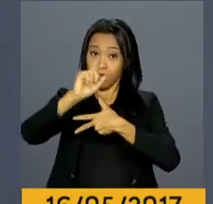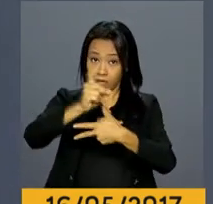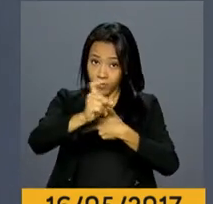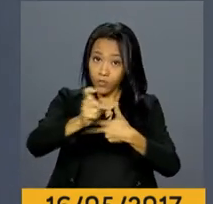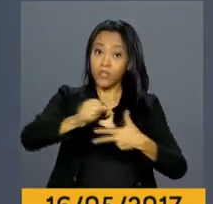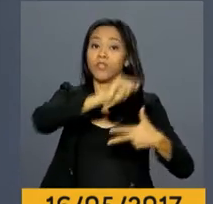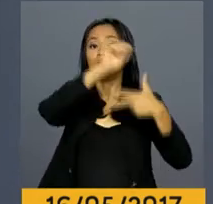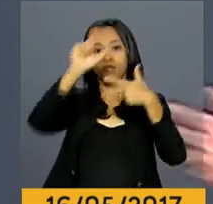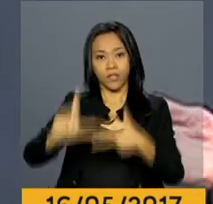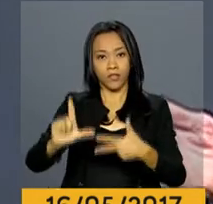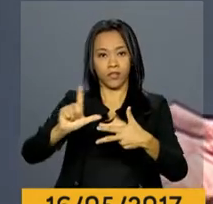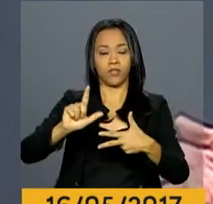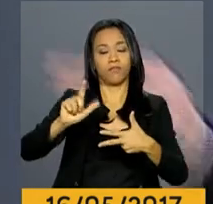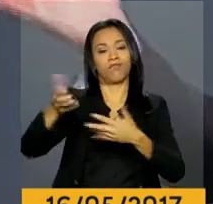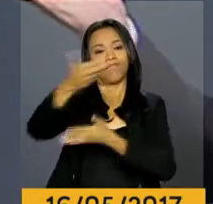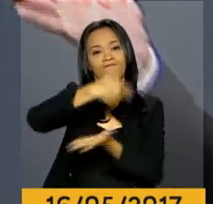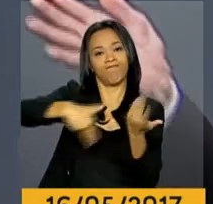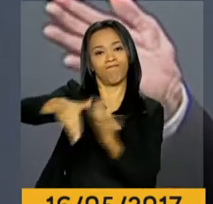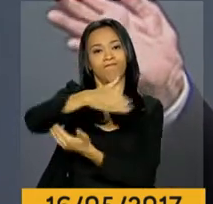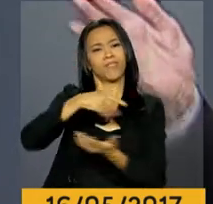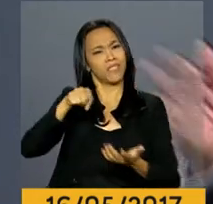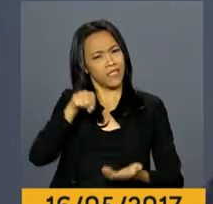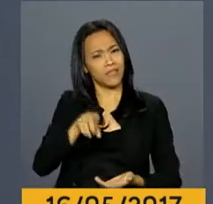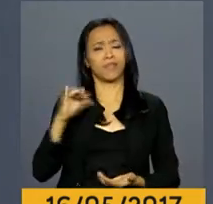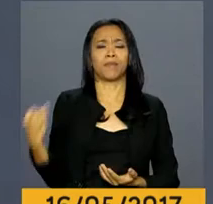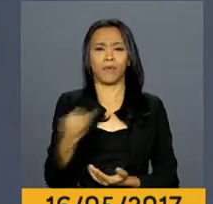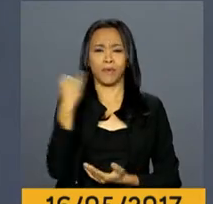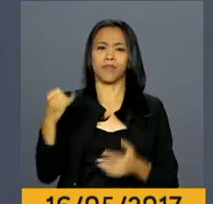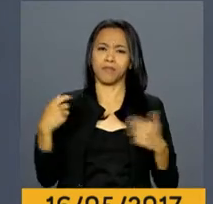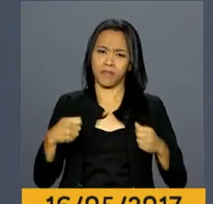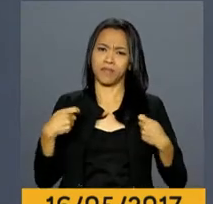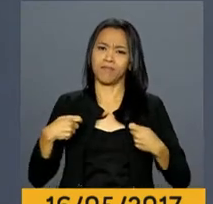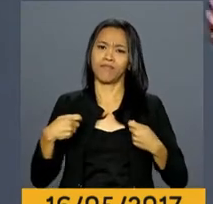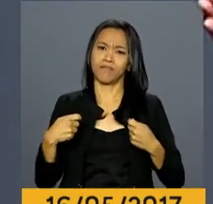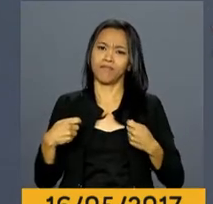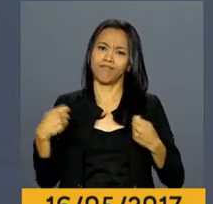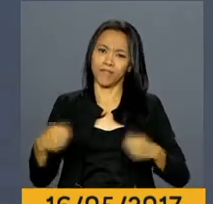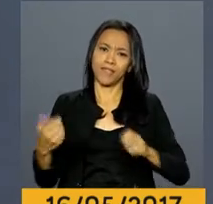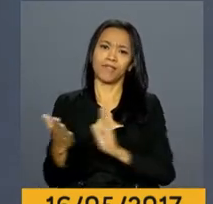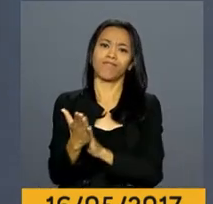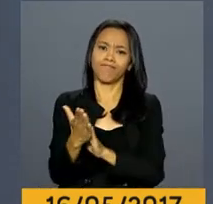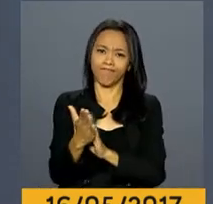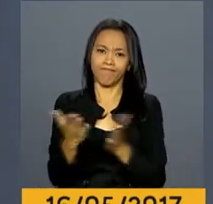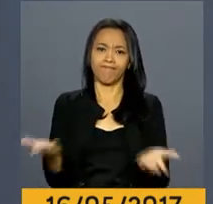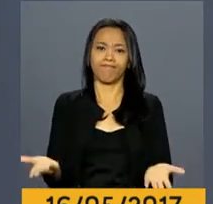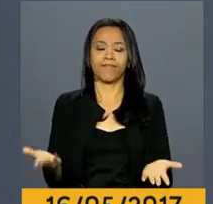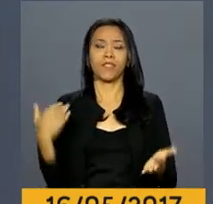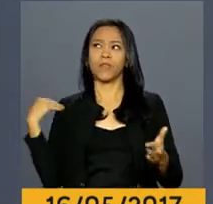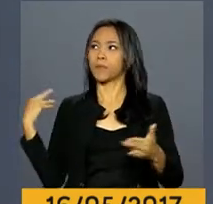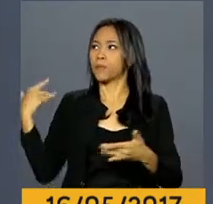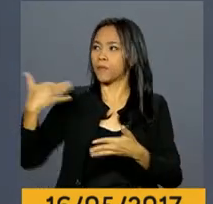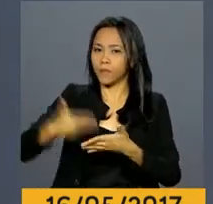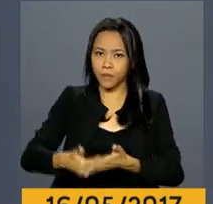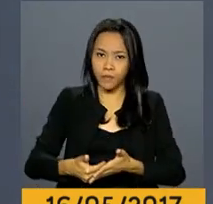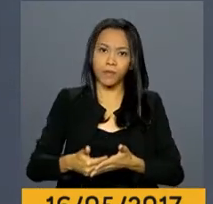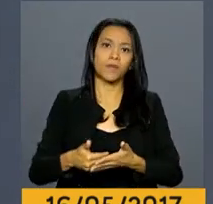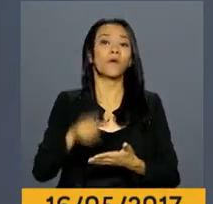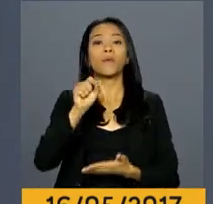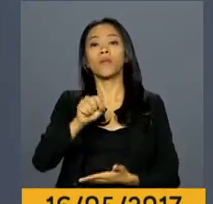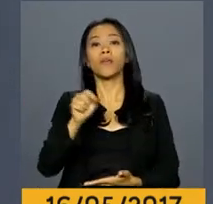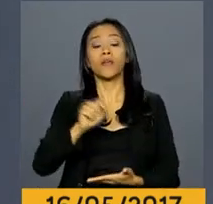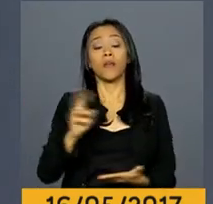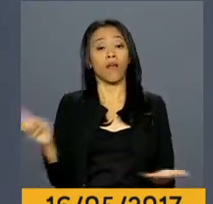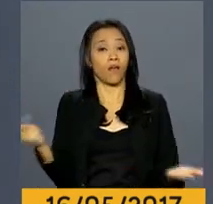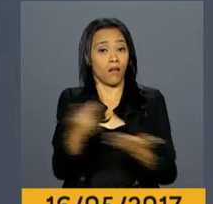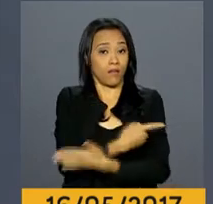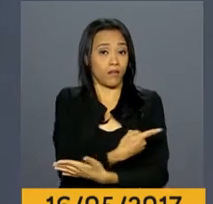sabem que ao longo do tempo, é uma coisa importante, merece aplauso mesmo. Eu acho que, ao longo do tempo, o que houve